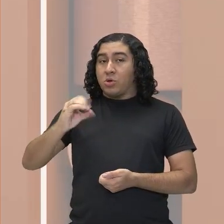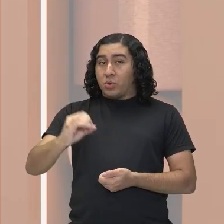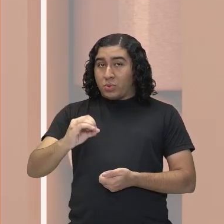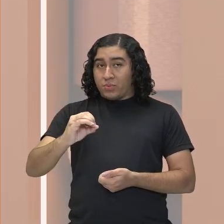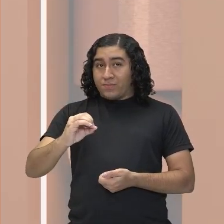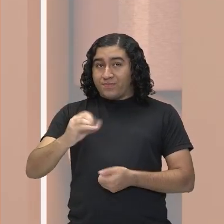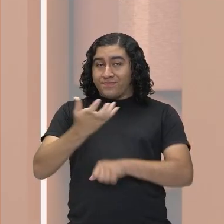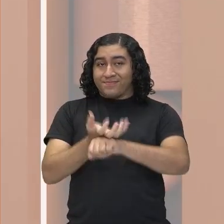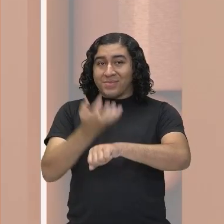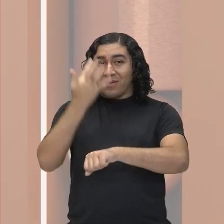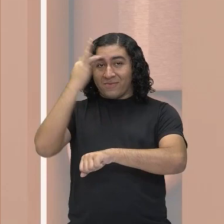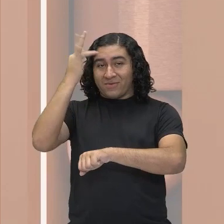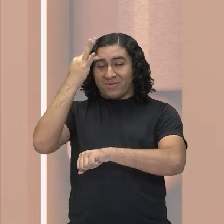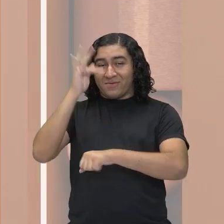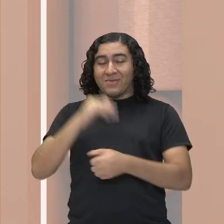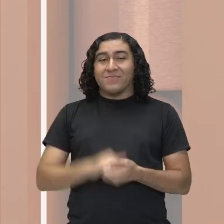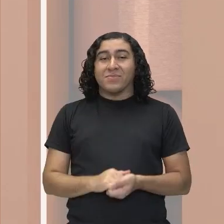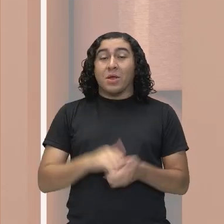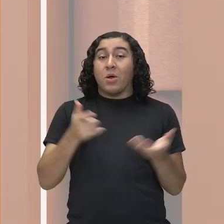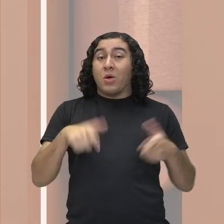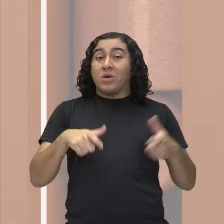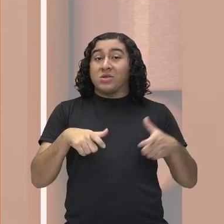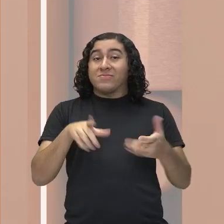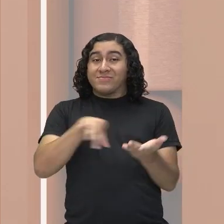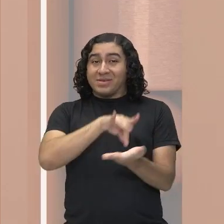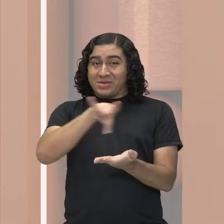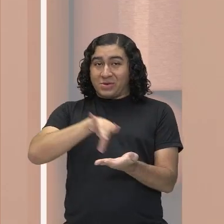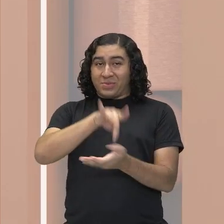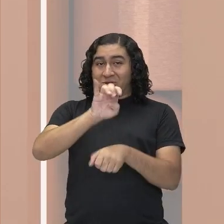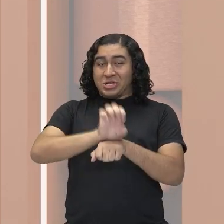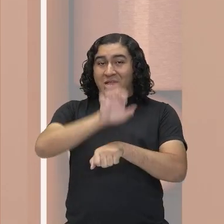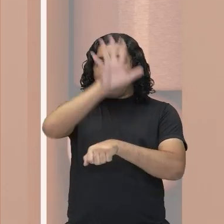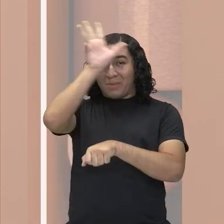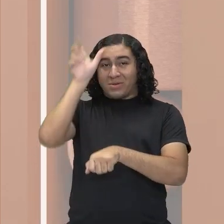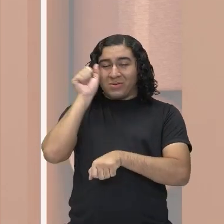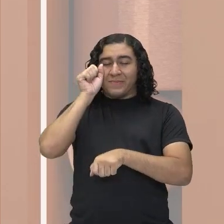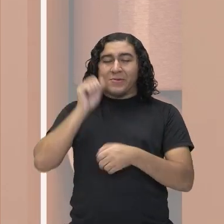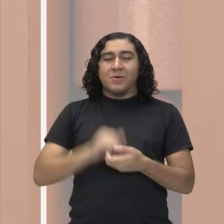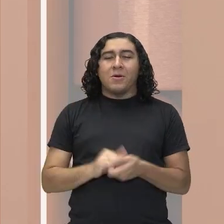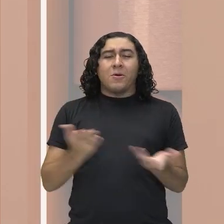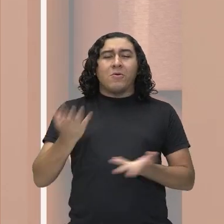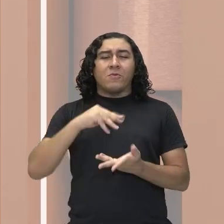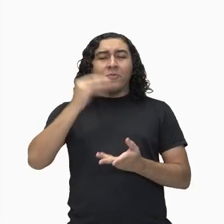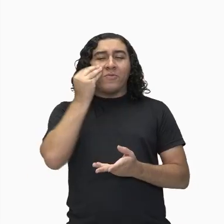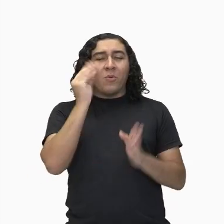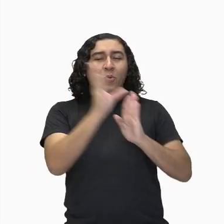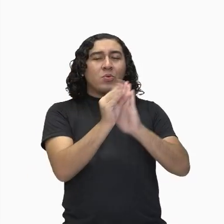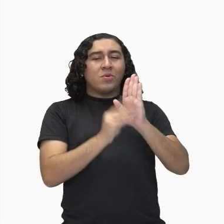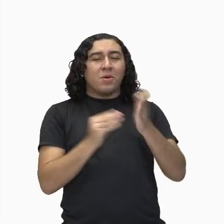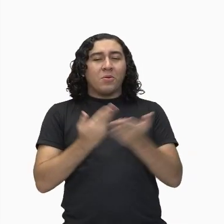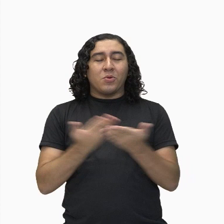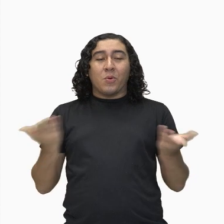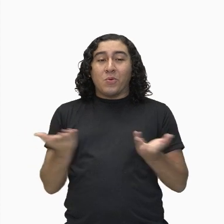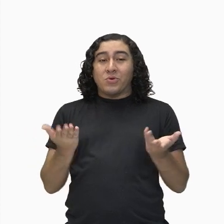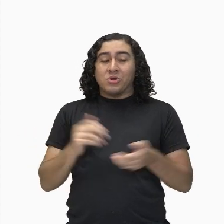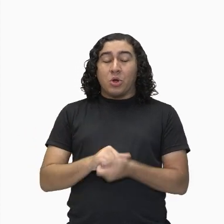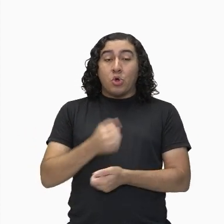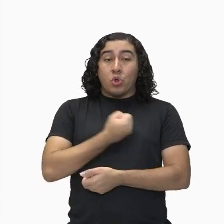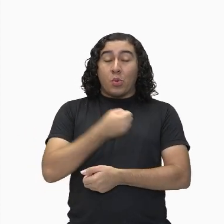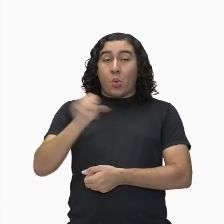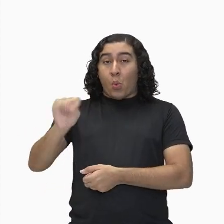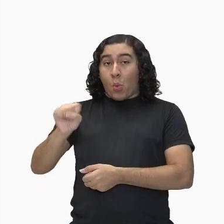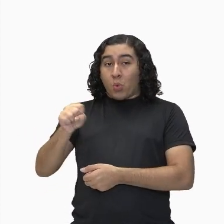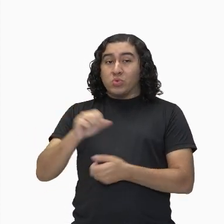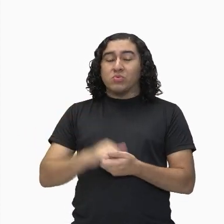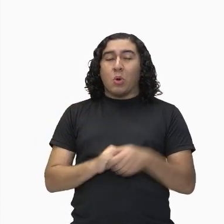de Filosofia, aqui do Centro de Mídias do Amazonas. Vamos ver o que vai acontecer nessa aula? É a aula de número 8,